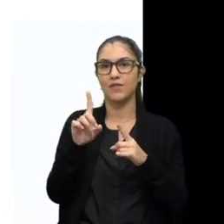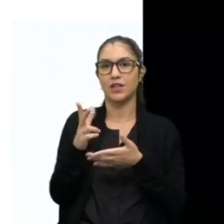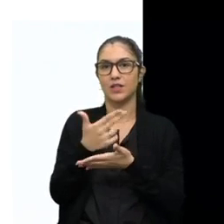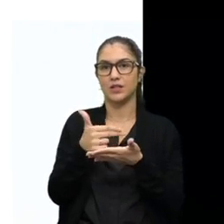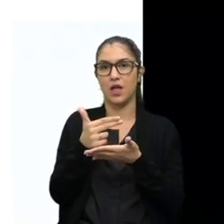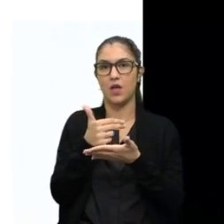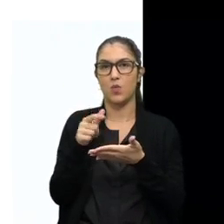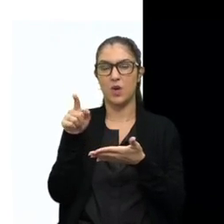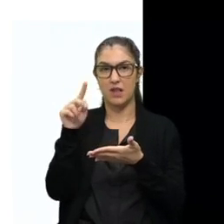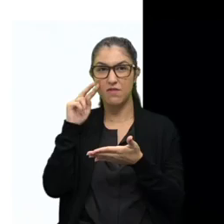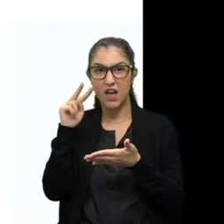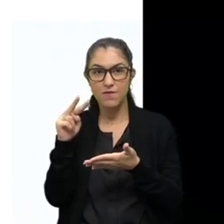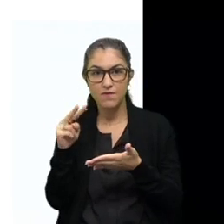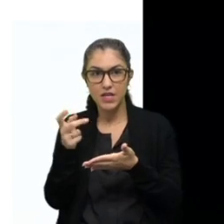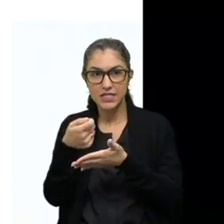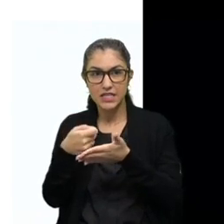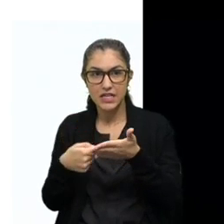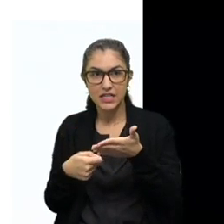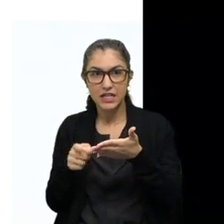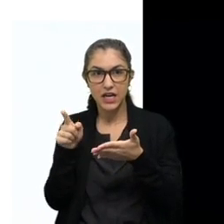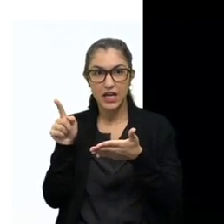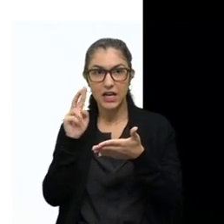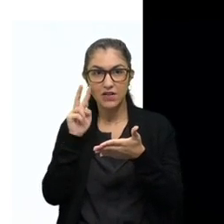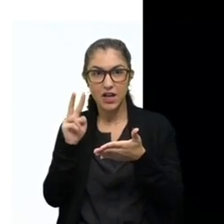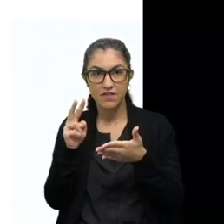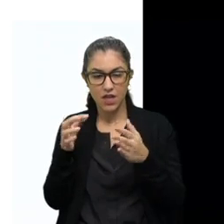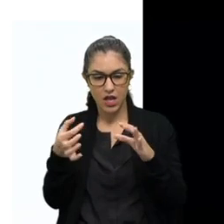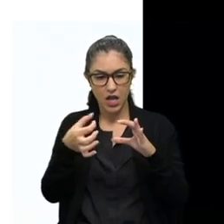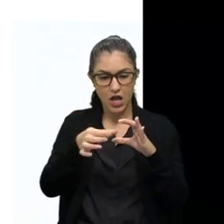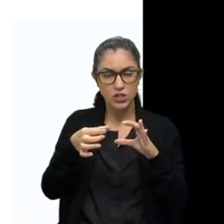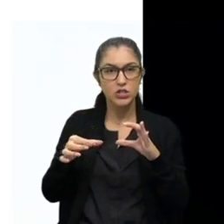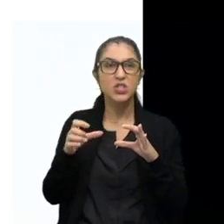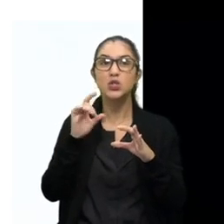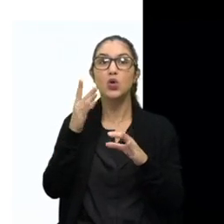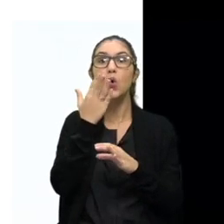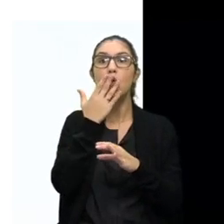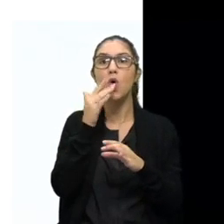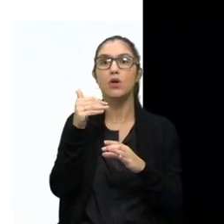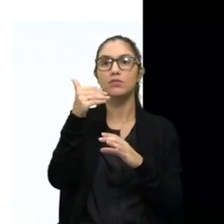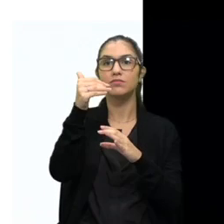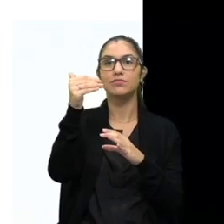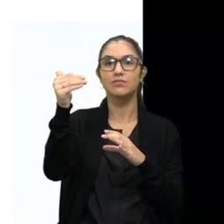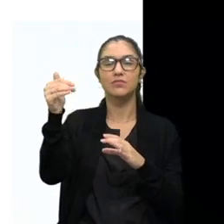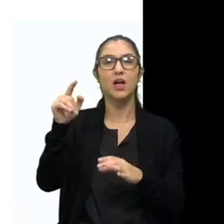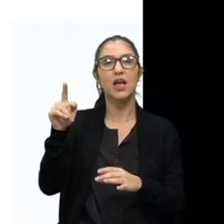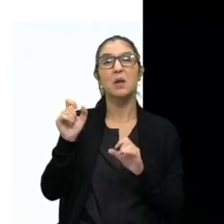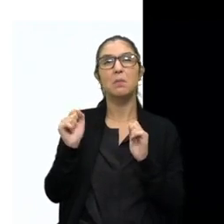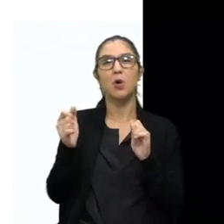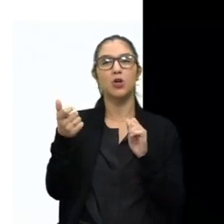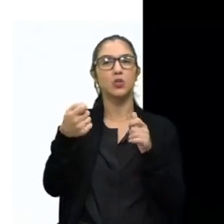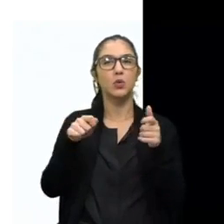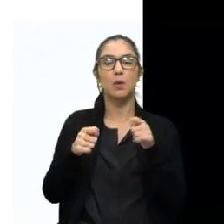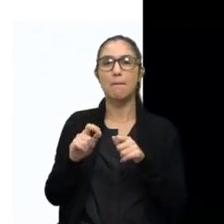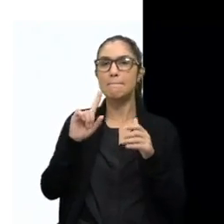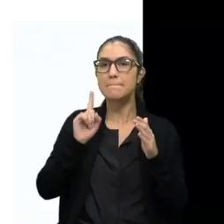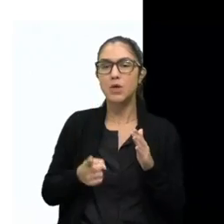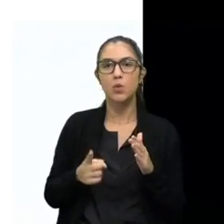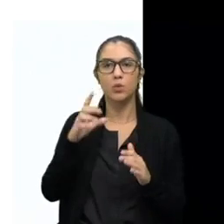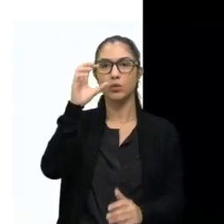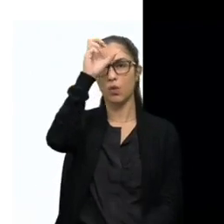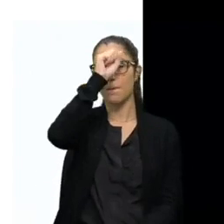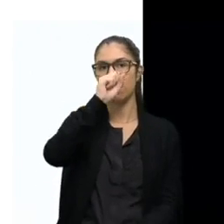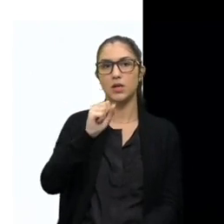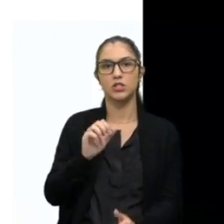desenho, ele não vai olhar a escrita, ele não vai olhar o encaixe, ele vai olhar só a cor em cima. Aí ele vai poder montar 1000 vezes e não vai